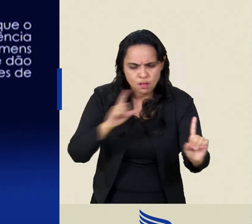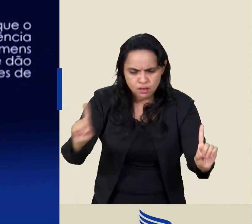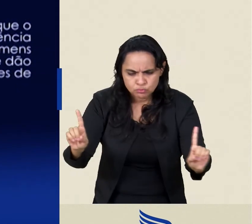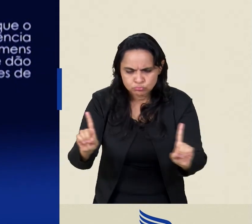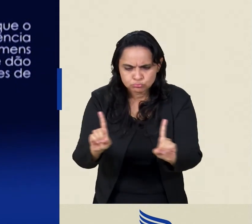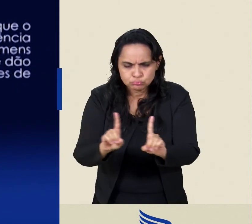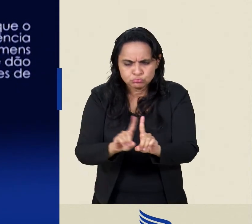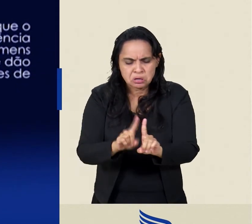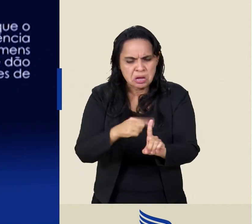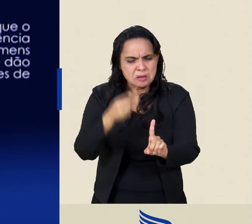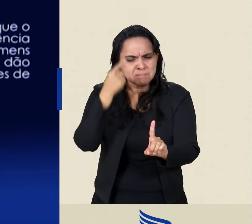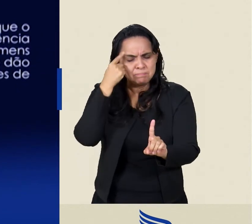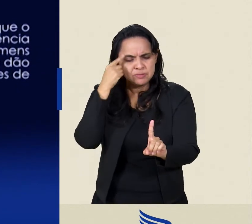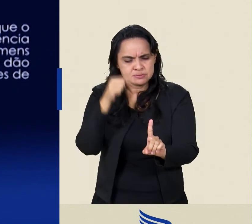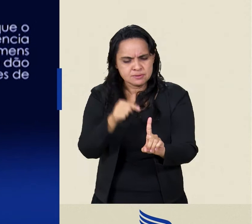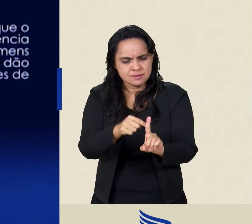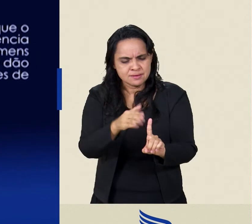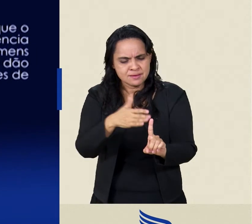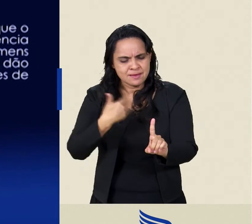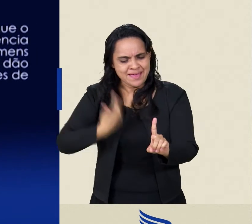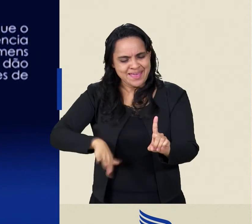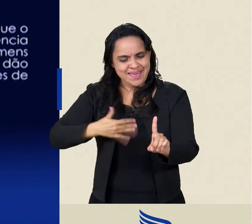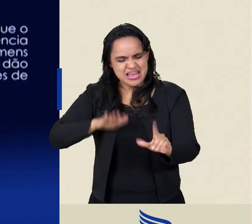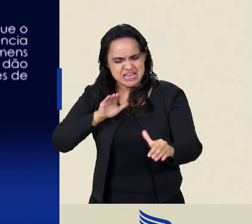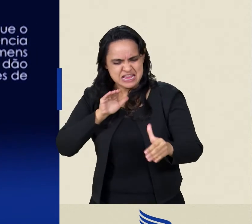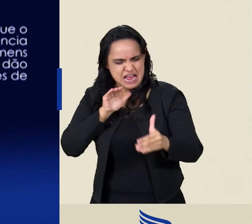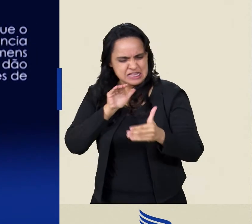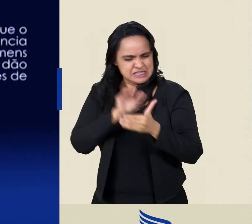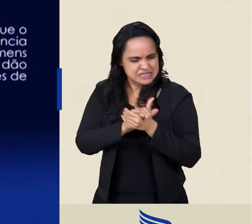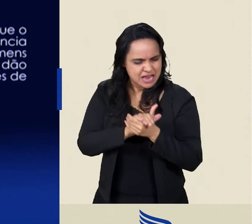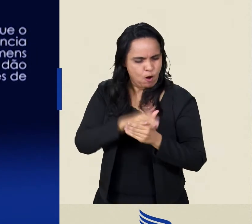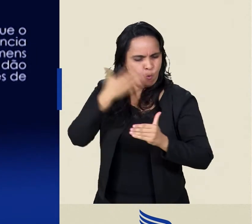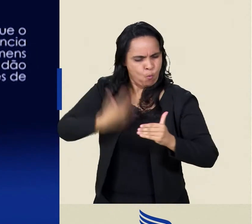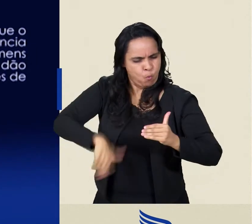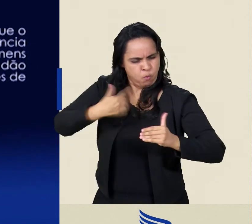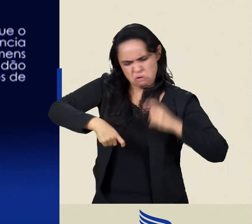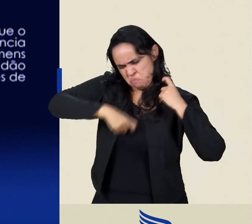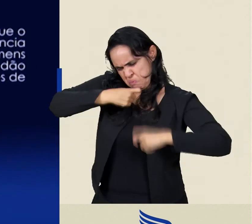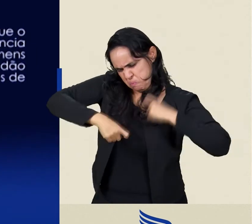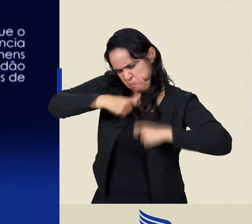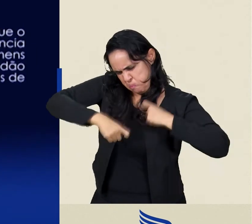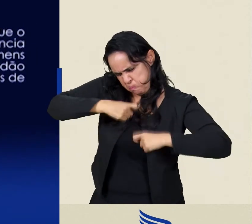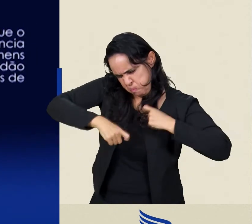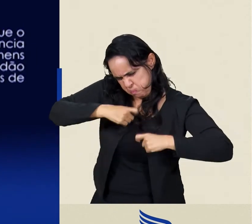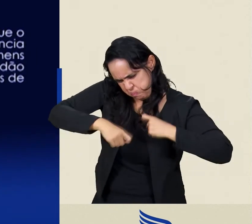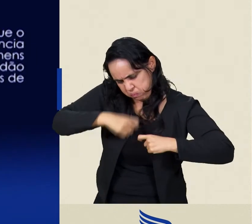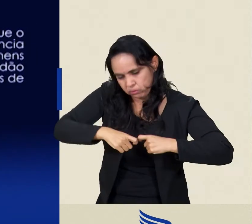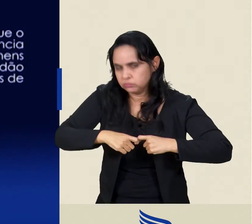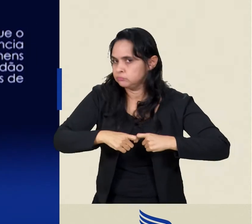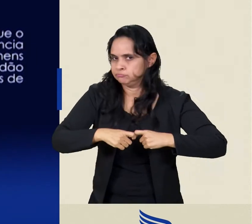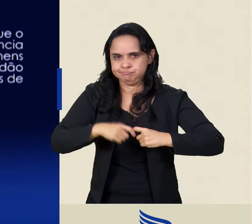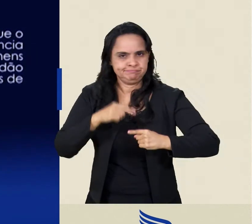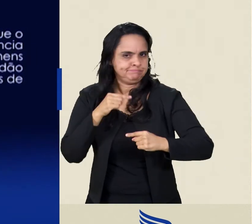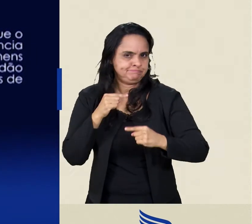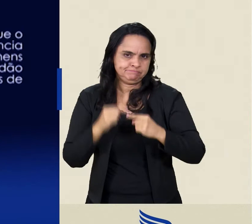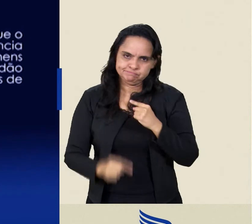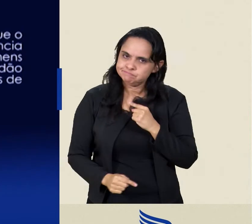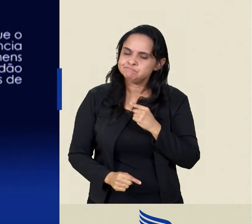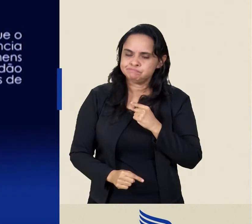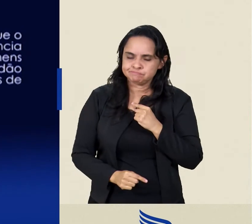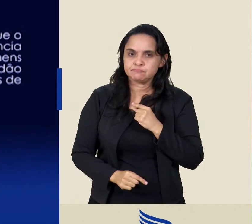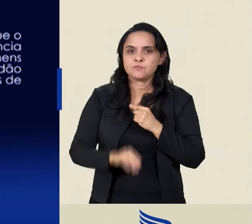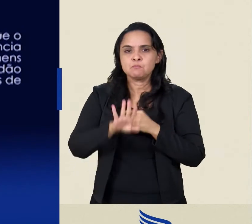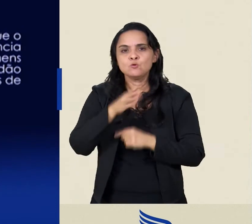daí raciocinam que o casamento santifica a condescendência com as paixões inferiores.